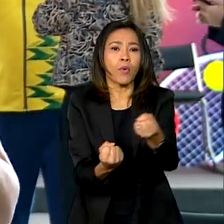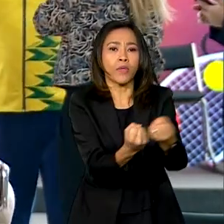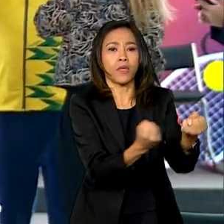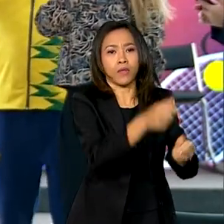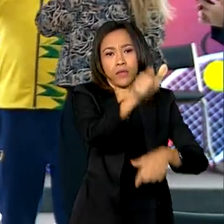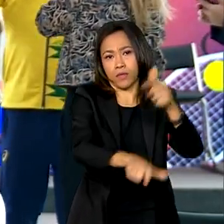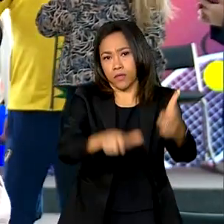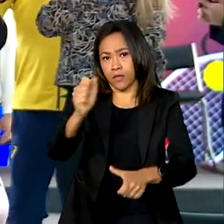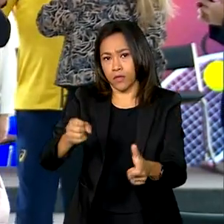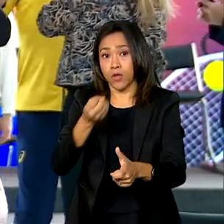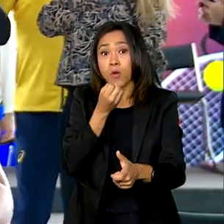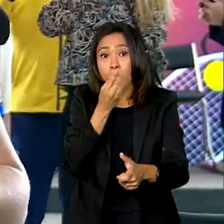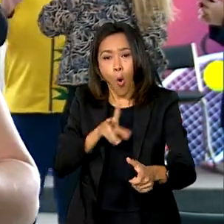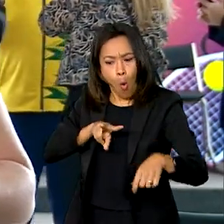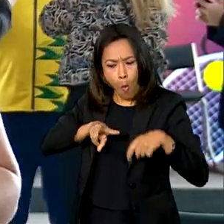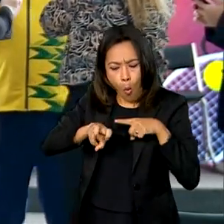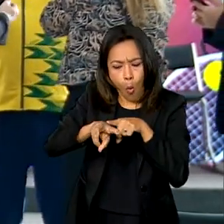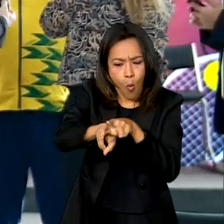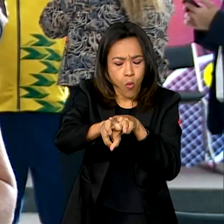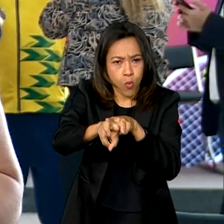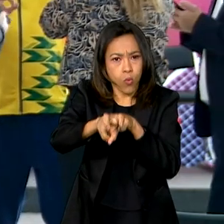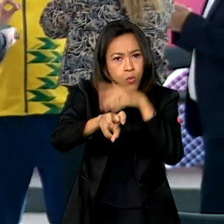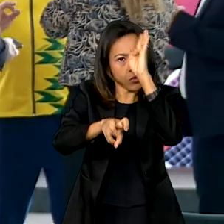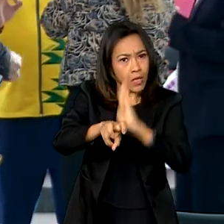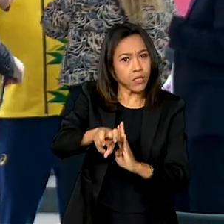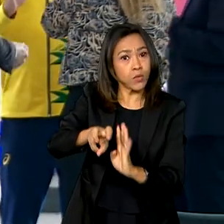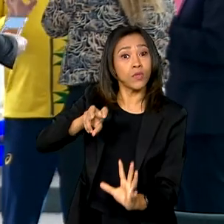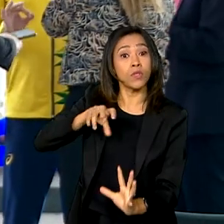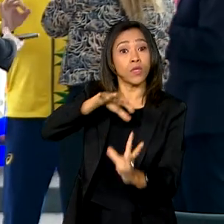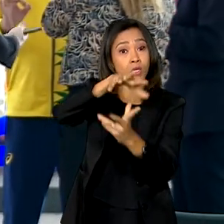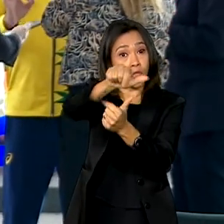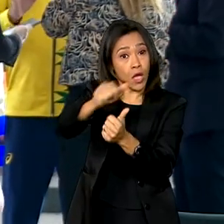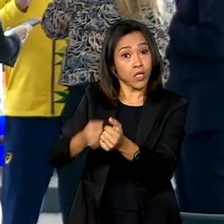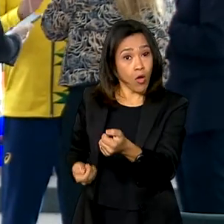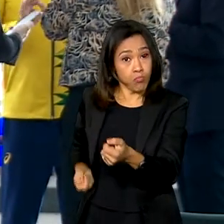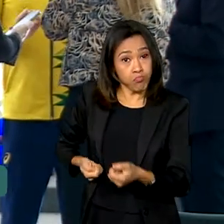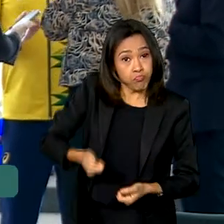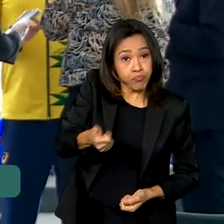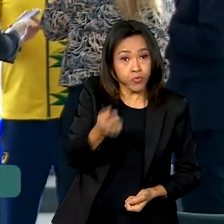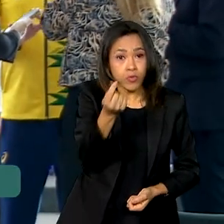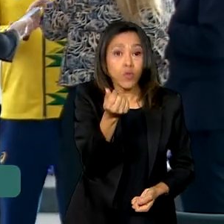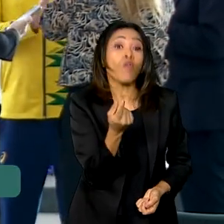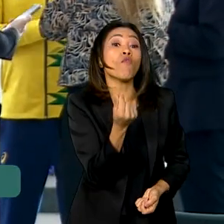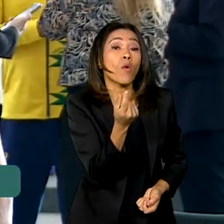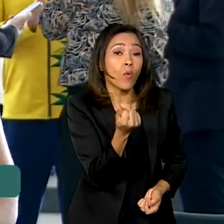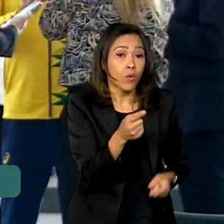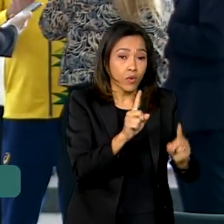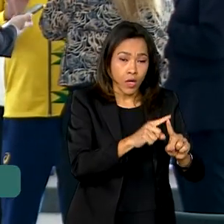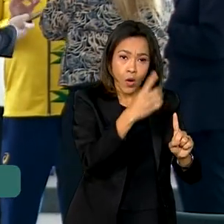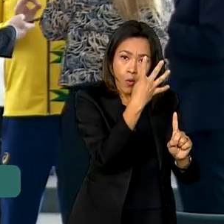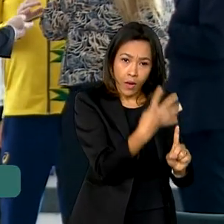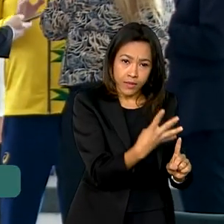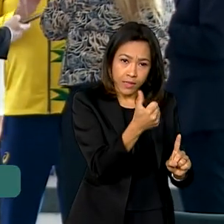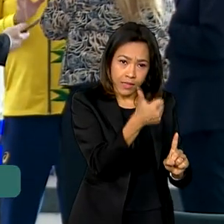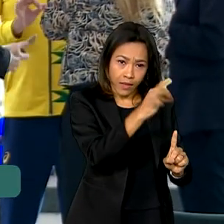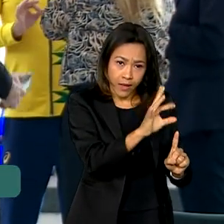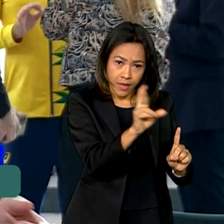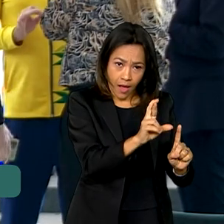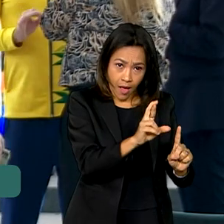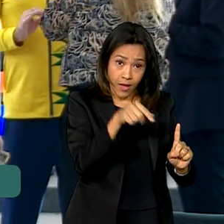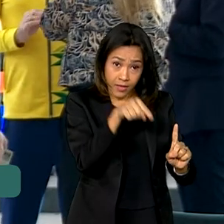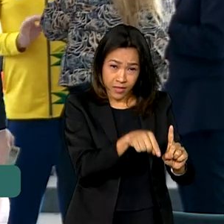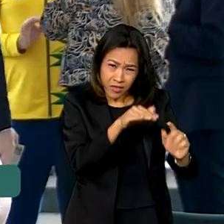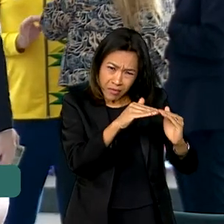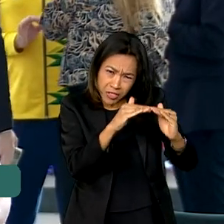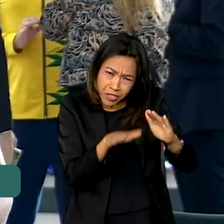têm bons resultados em competições nacionais e internacionais. O valor do benefício vai de R$ 410 para atletas